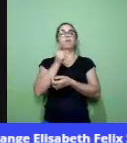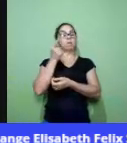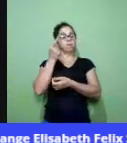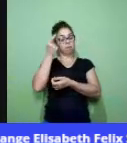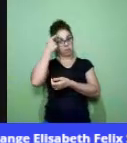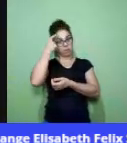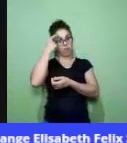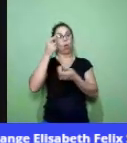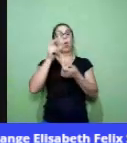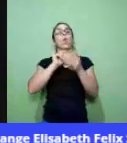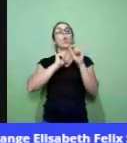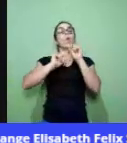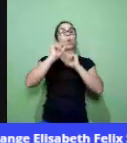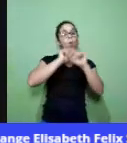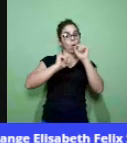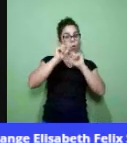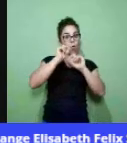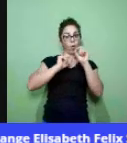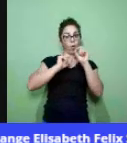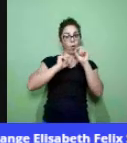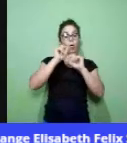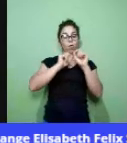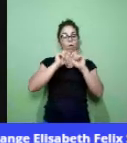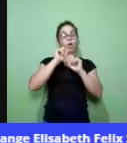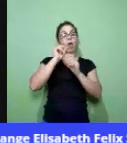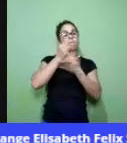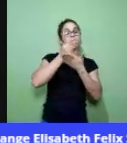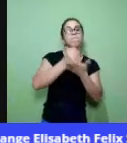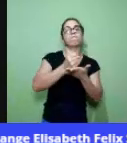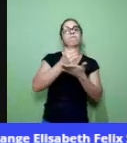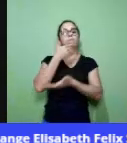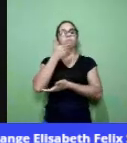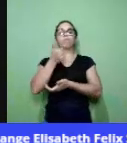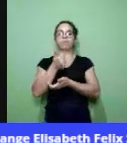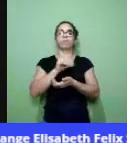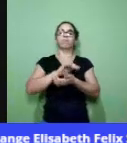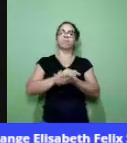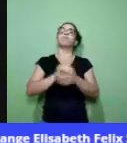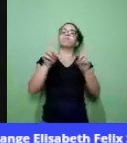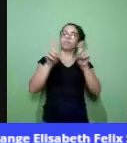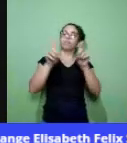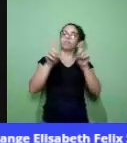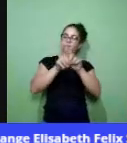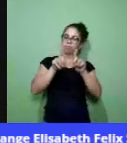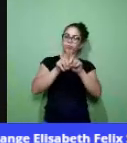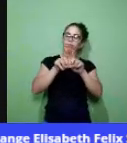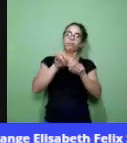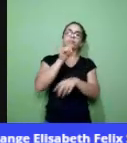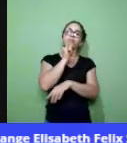Então, sempre a gente tem que ver o que vai atender melhor para a gente elaborar esse material.